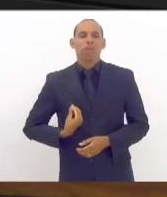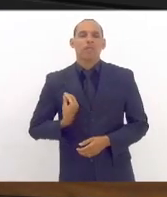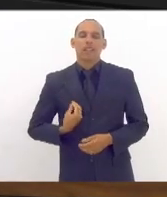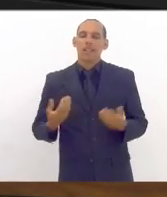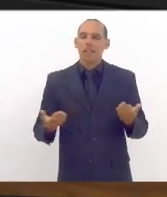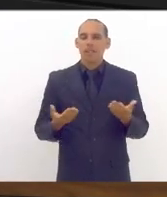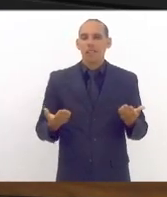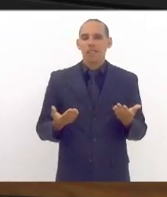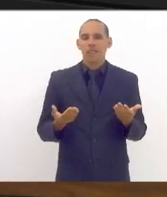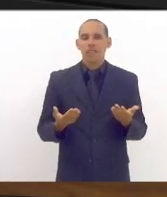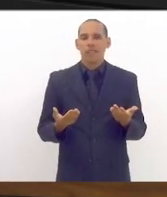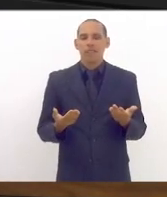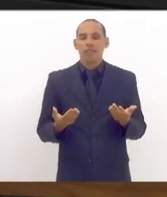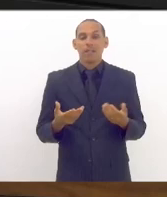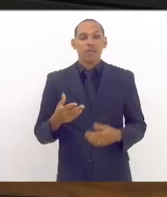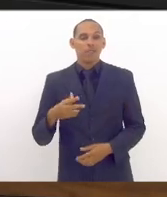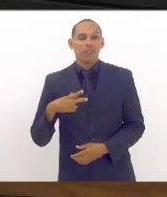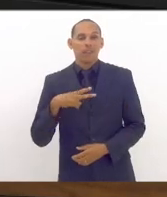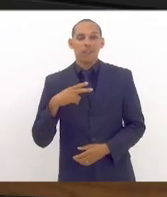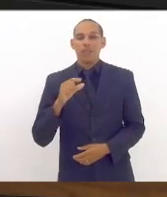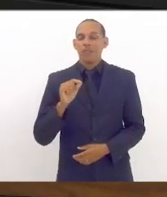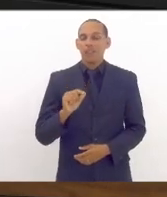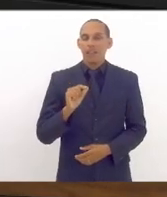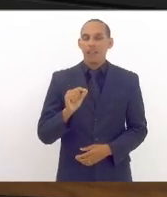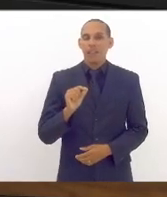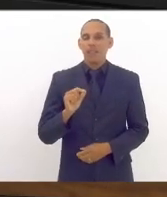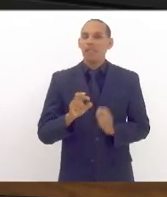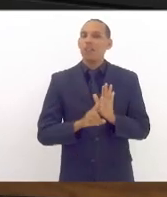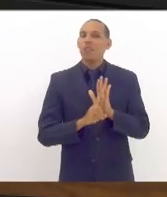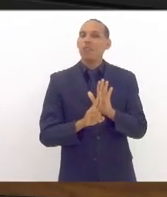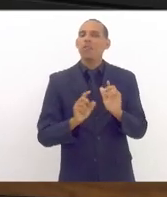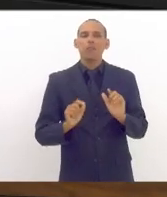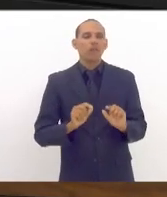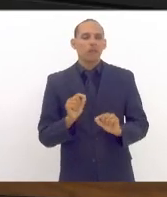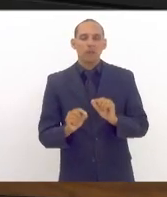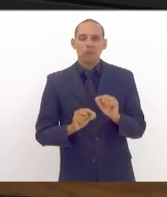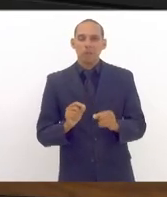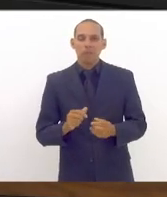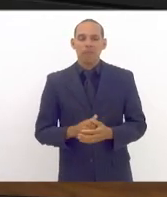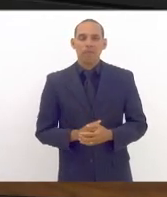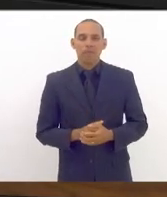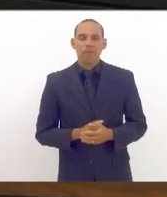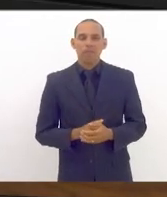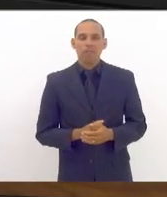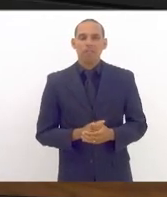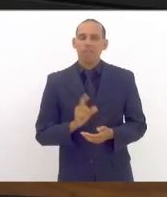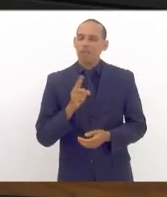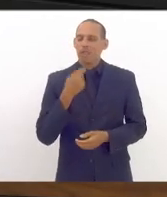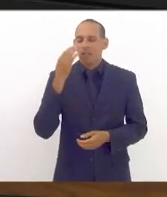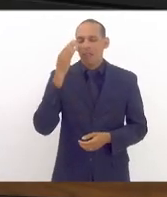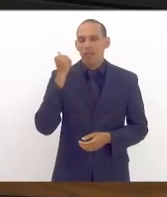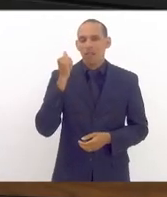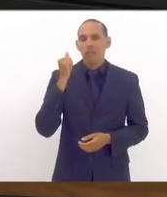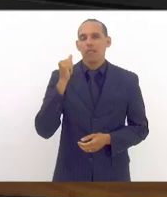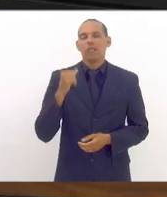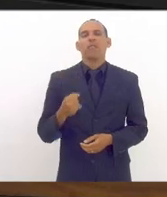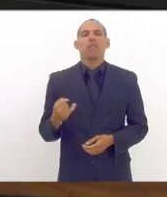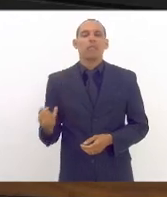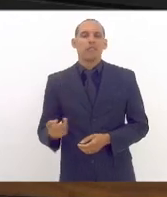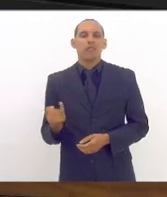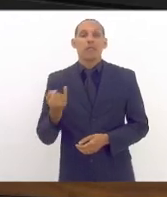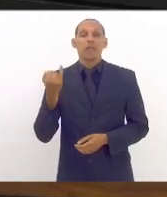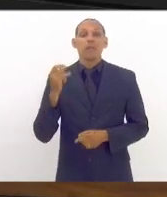nesse momento particularmente do que isso representa né Mauro a gente sabe da importância